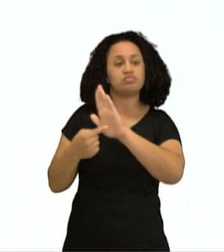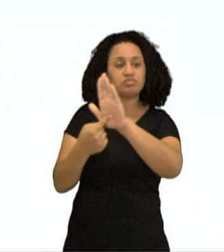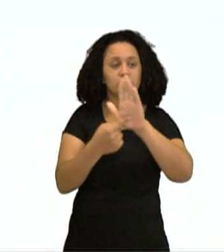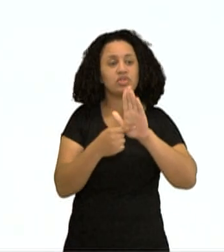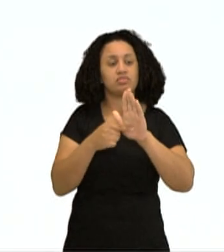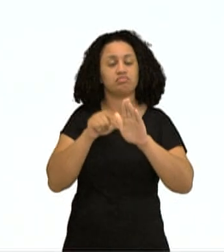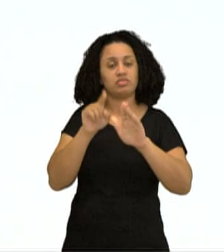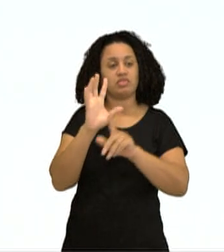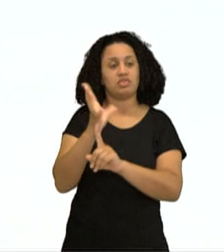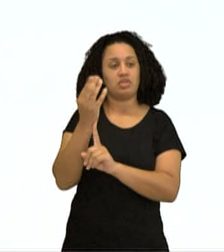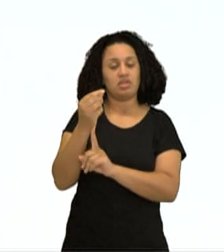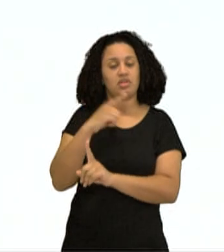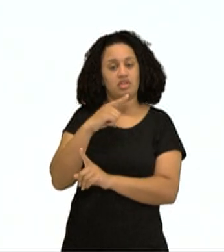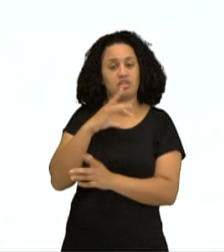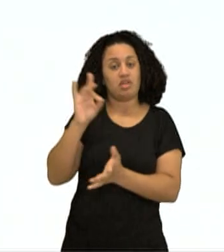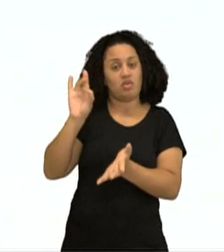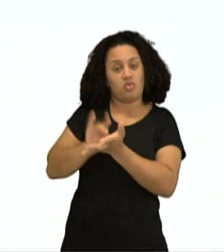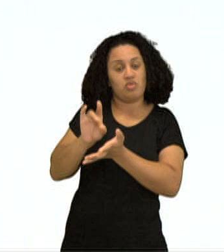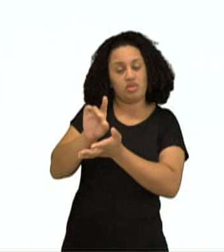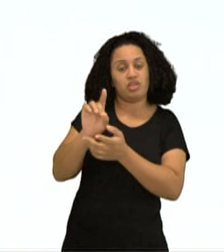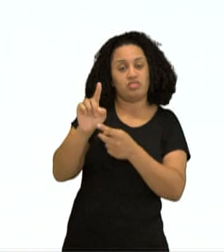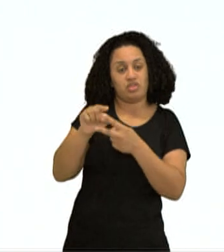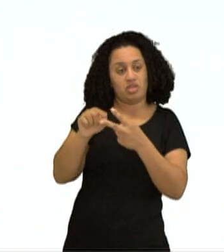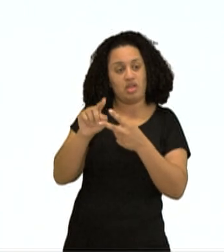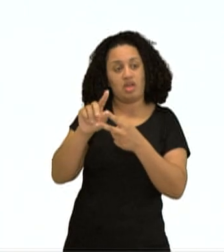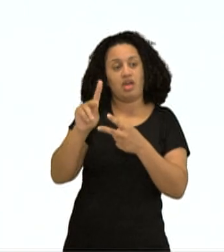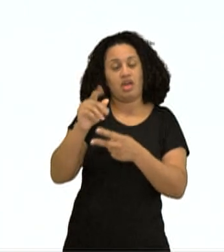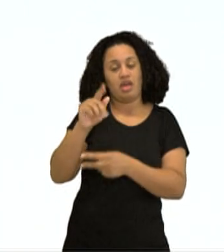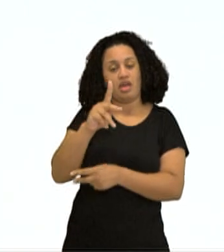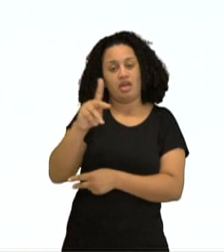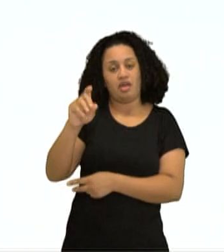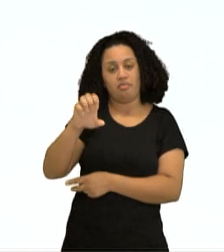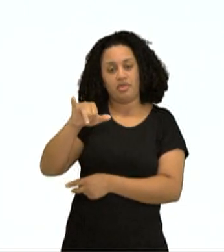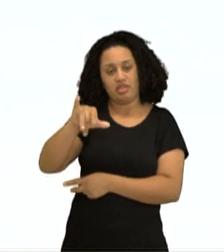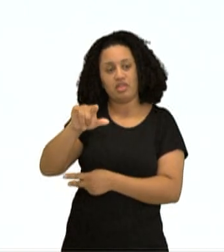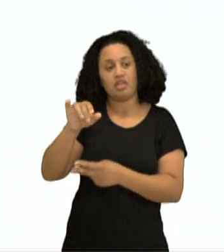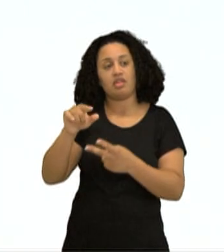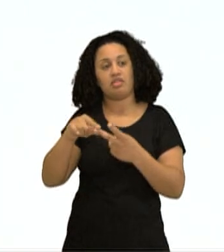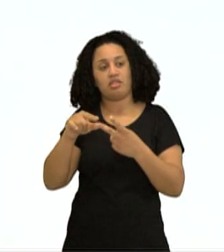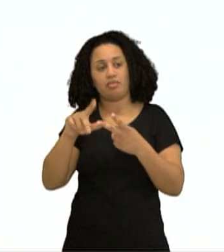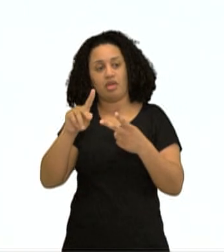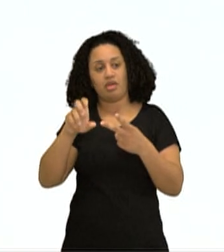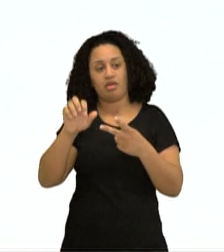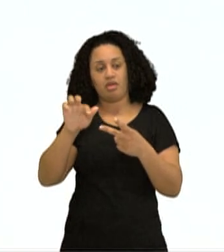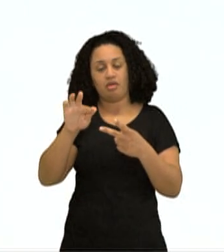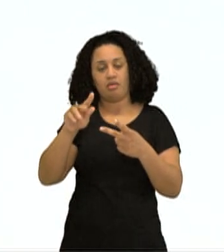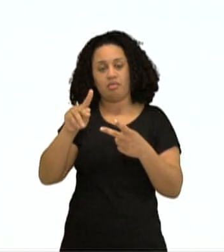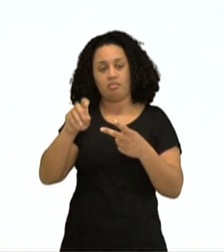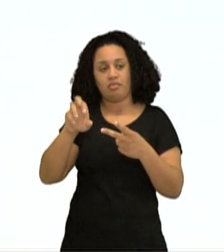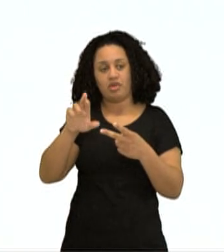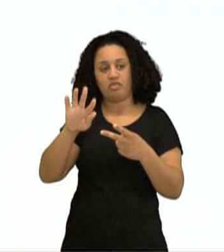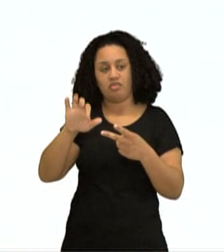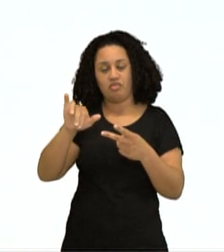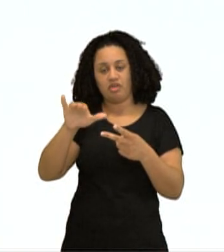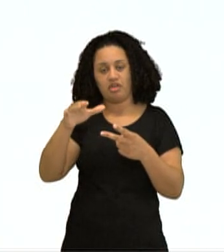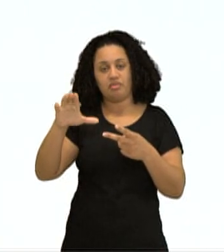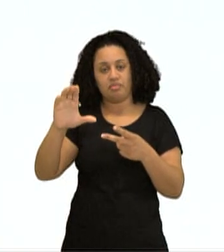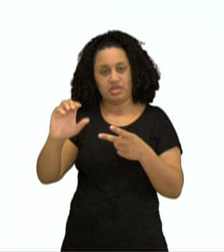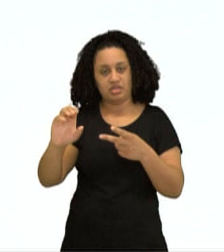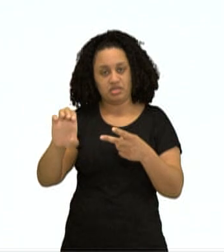manifestação artística que tem suas raízes no happening e na performance, o flash mob. Aqui nós temos algumas meninas, né, e uns